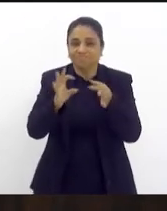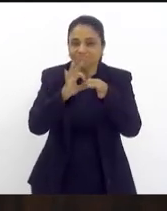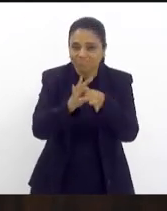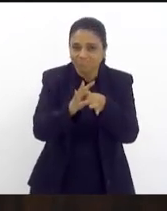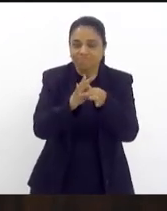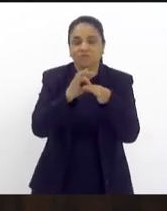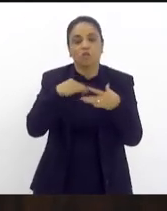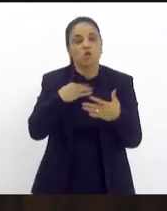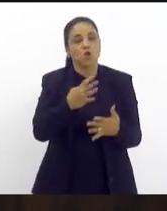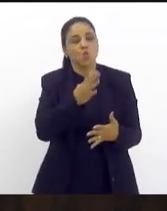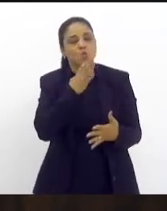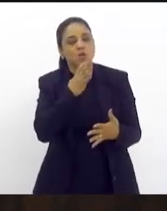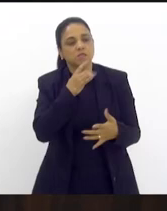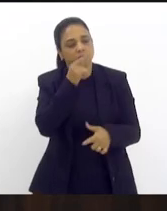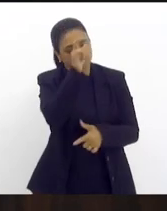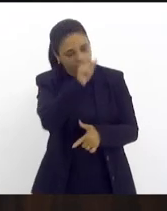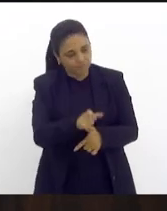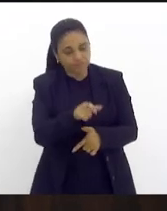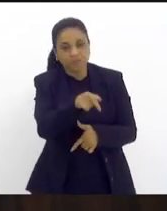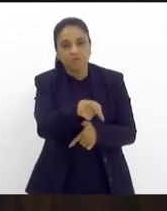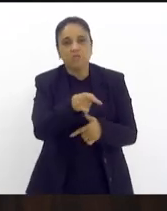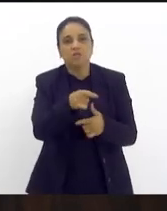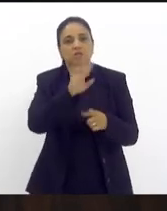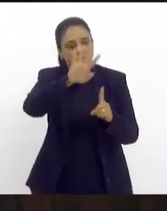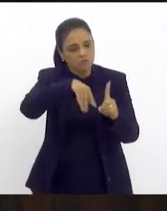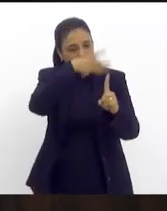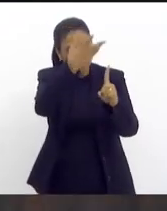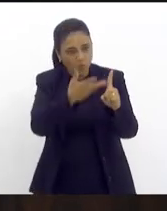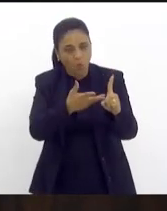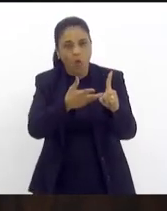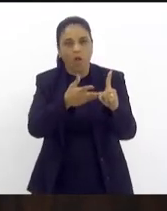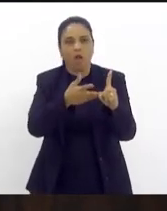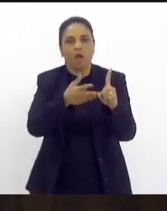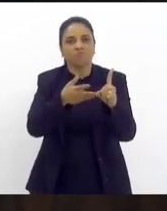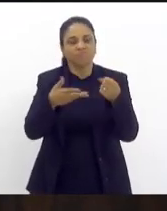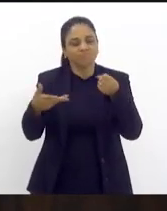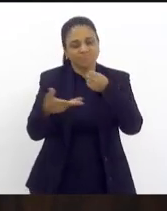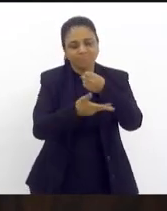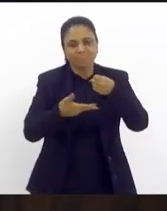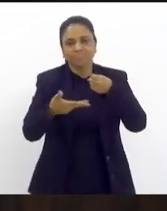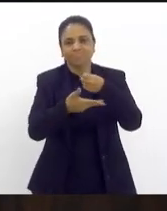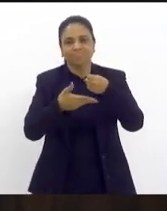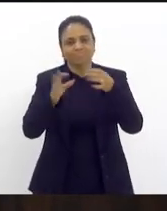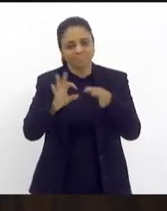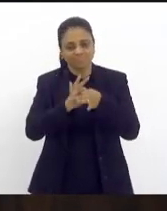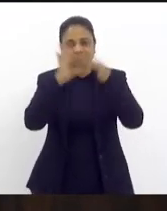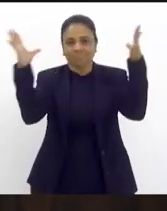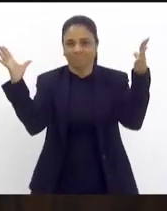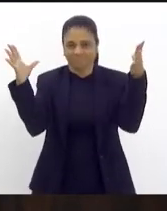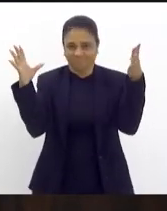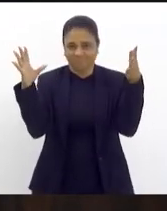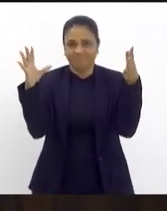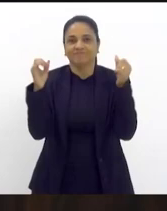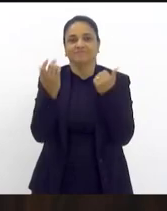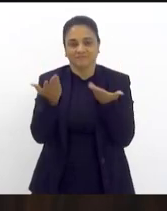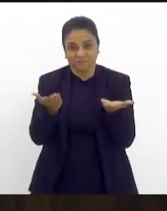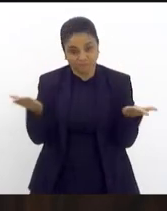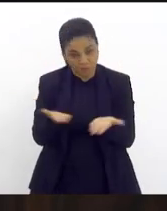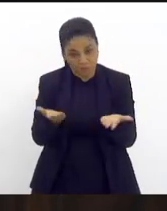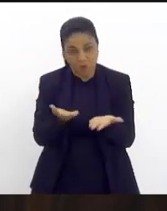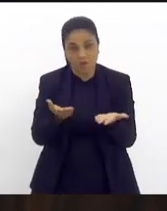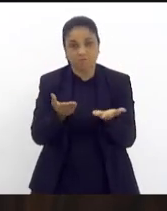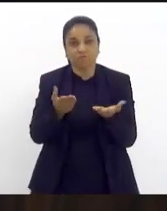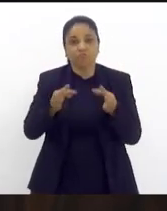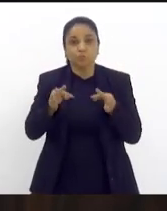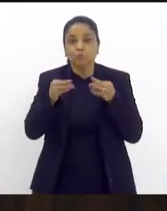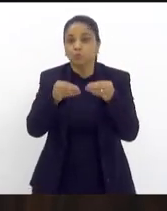meu reconhecimento a todos que honram os princípios basilares da democracia. Por fim, por